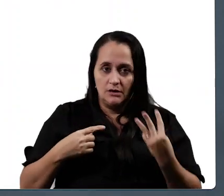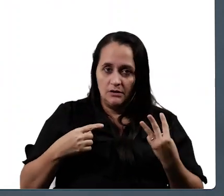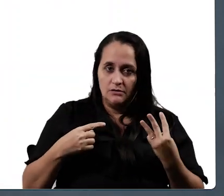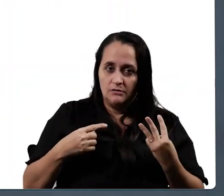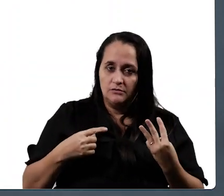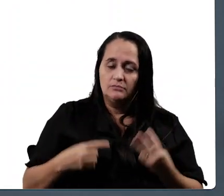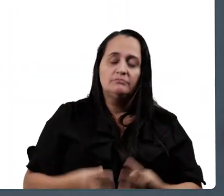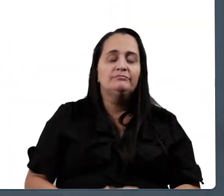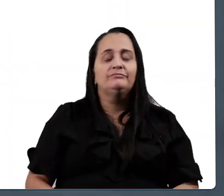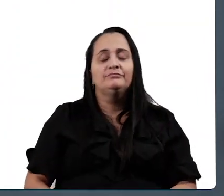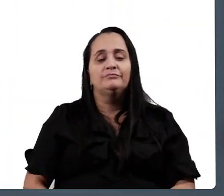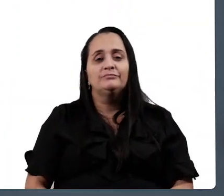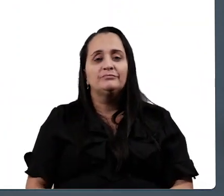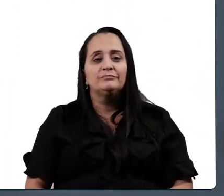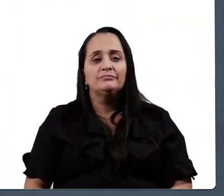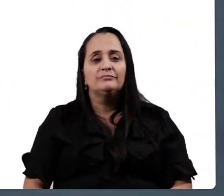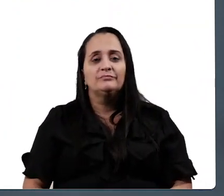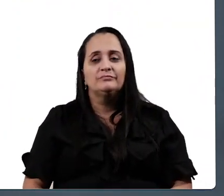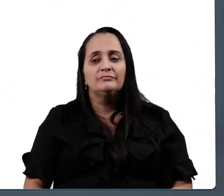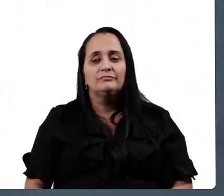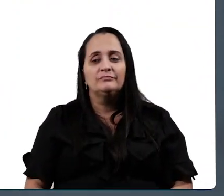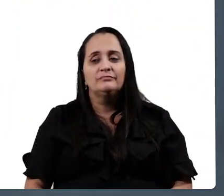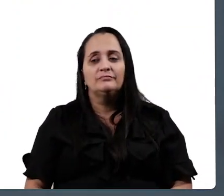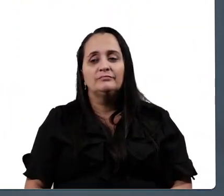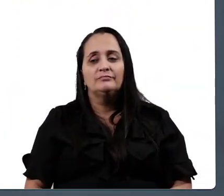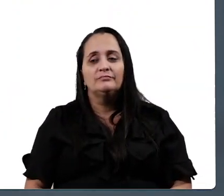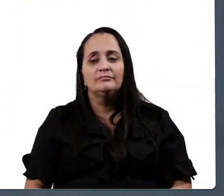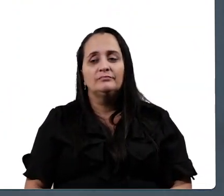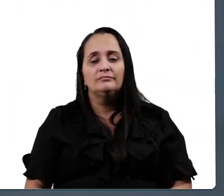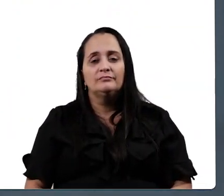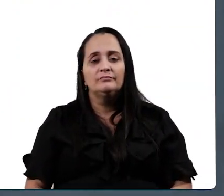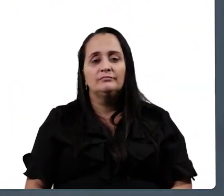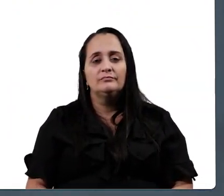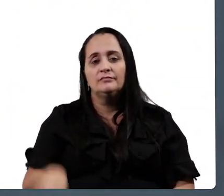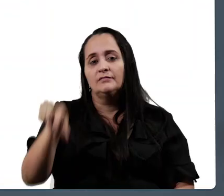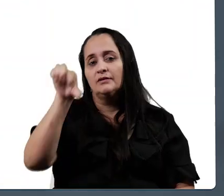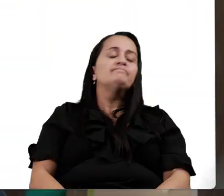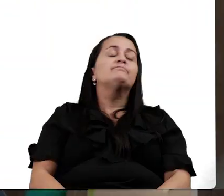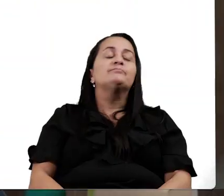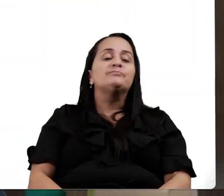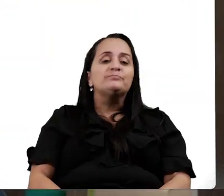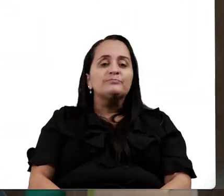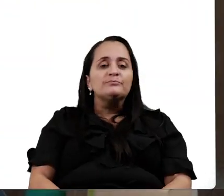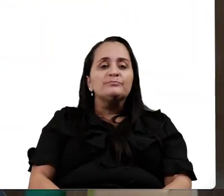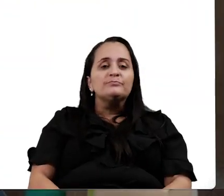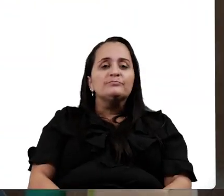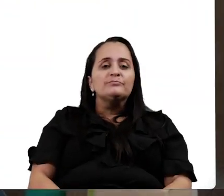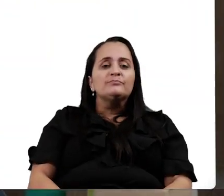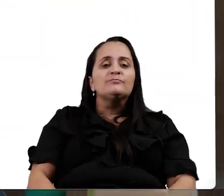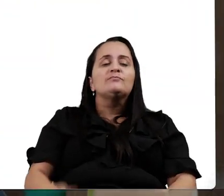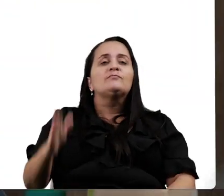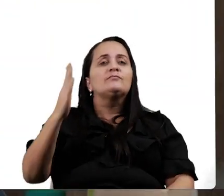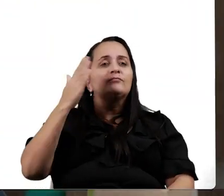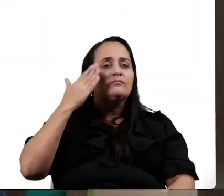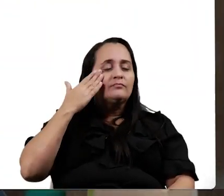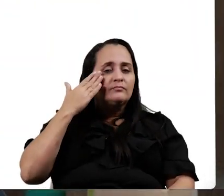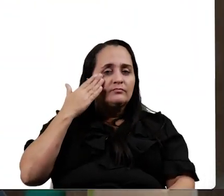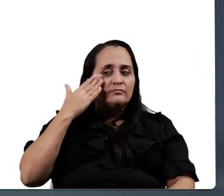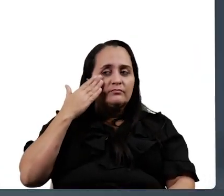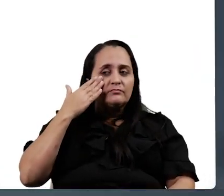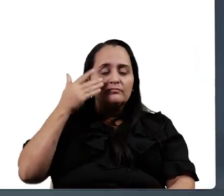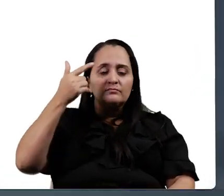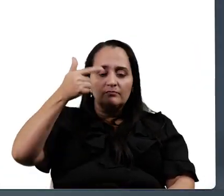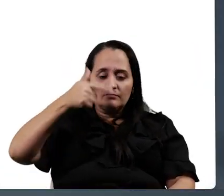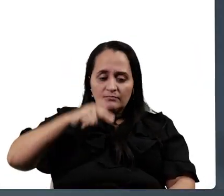3 + 3 + 3 3 6 9 Ah tá o TR está aparecendo